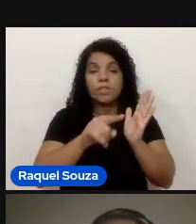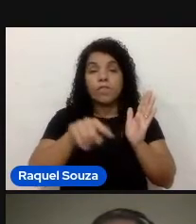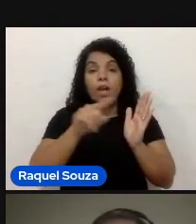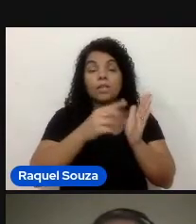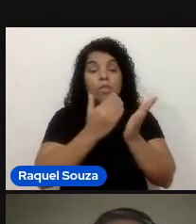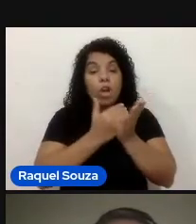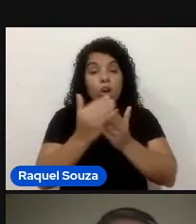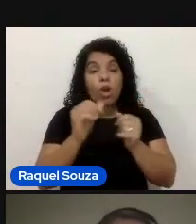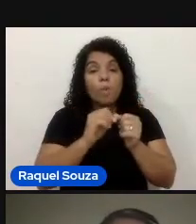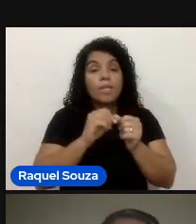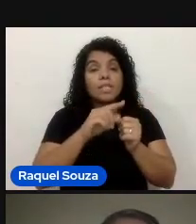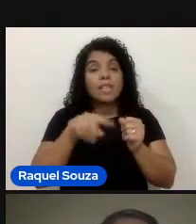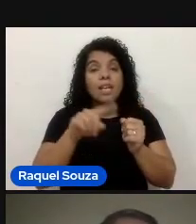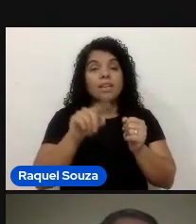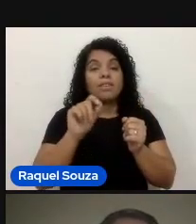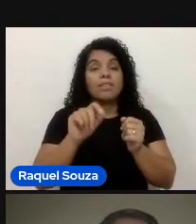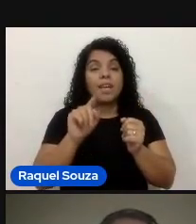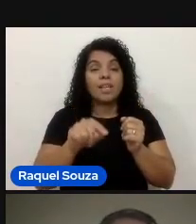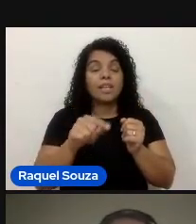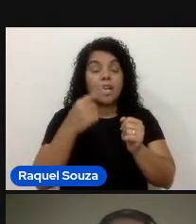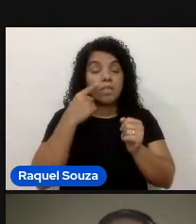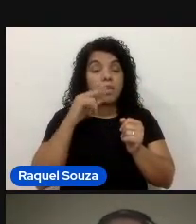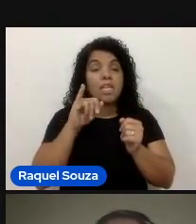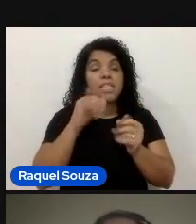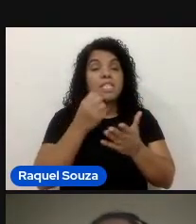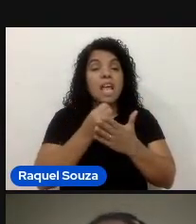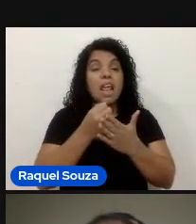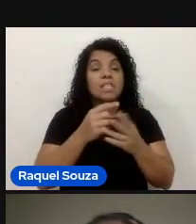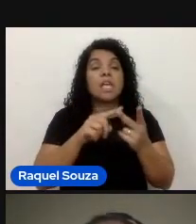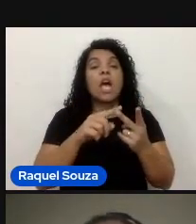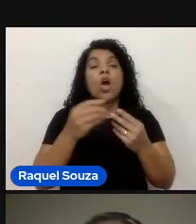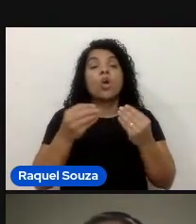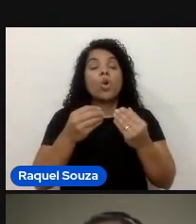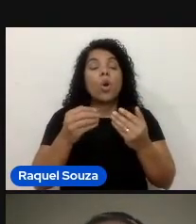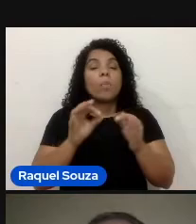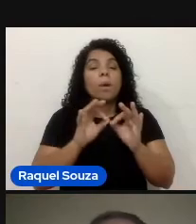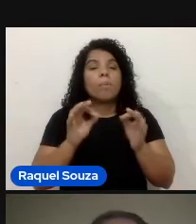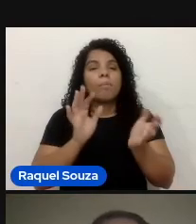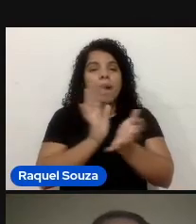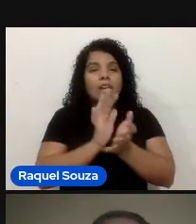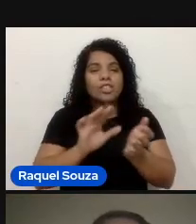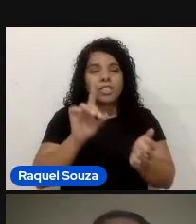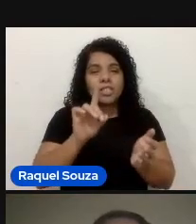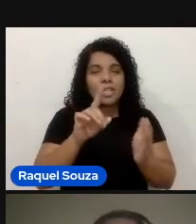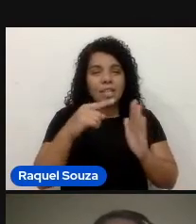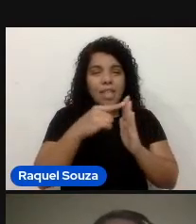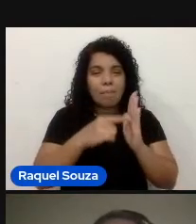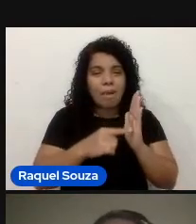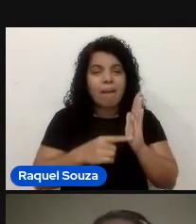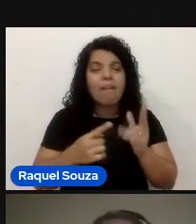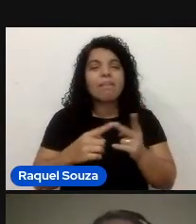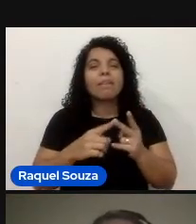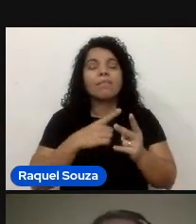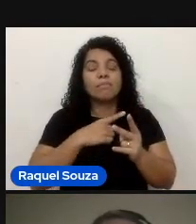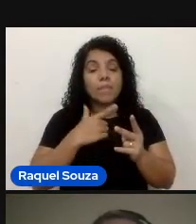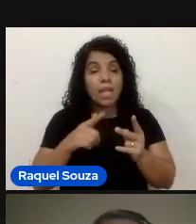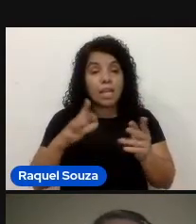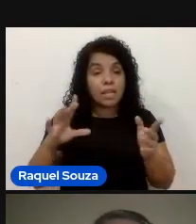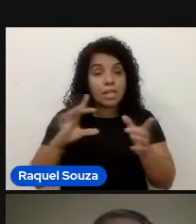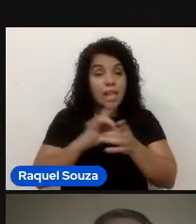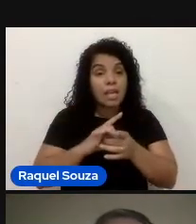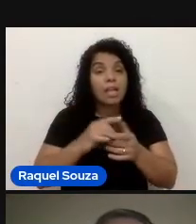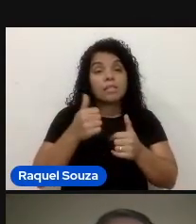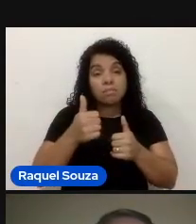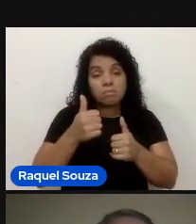só uma instalação, bem básico mesmo, aqui a parte de debugging. Tem uma integração legal com o